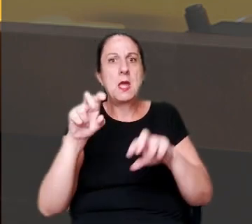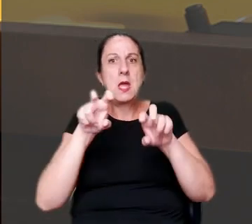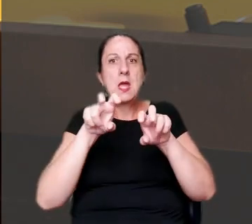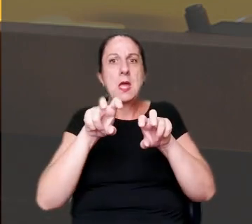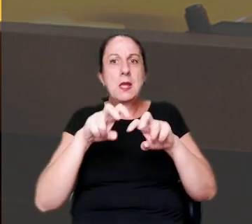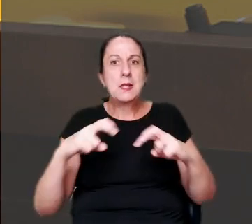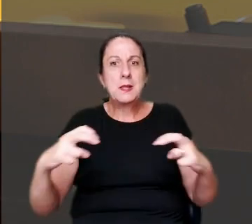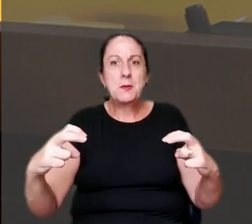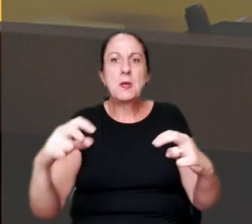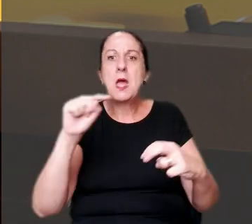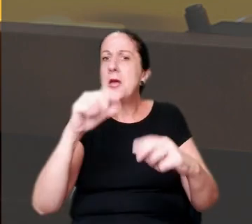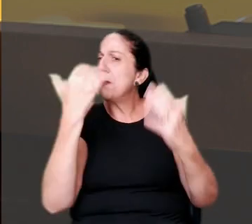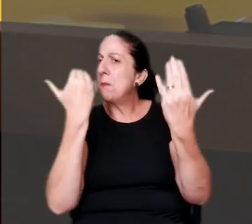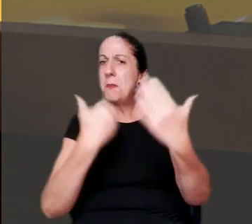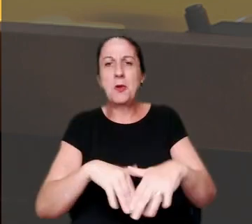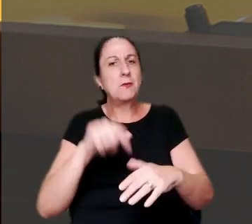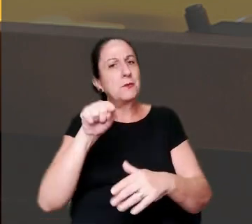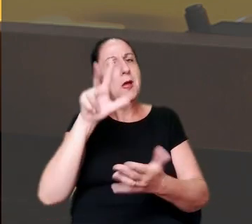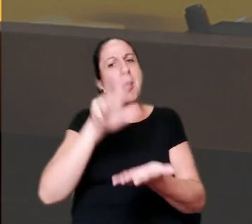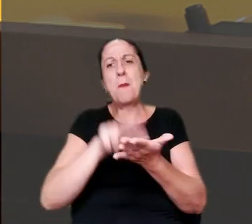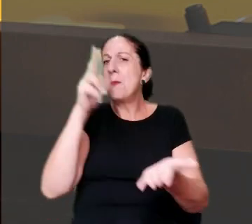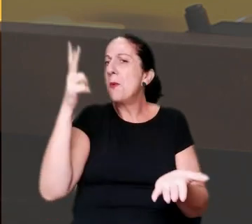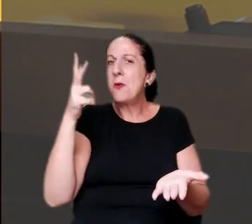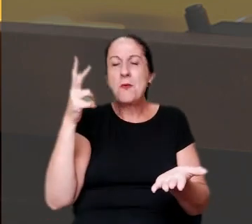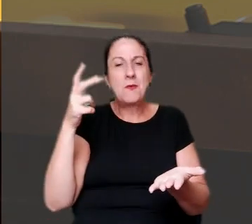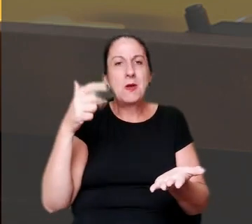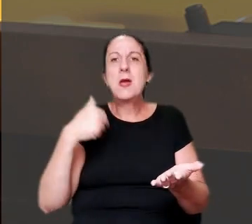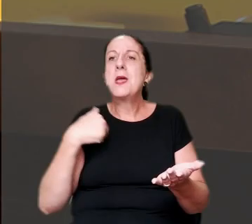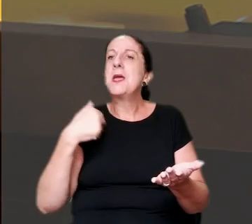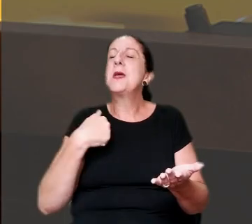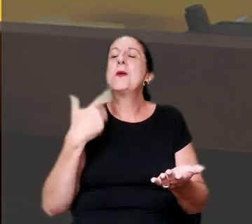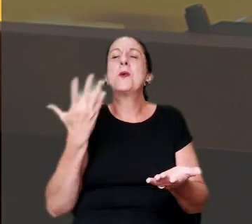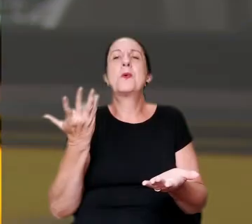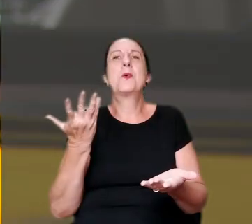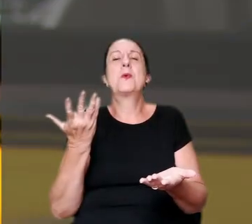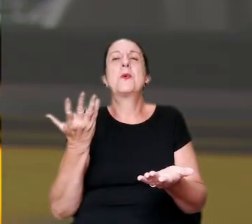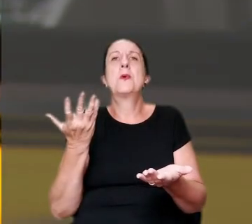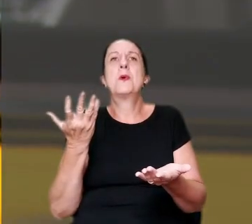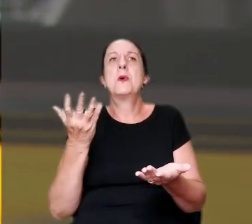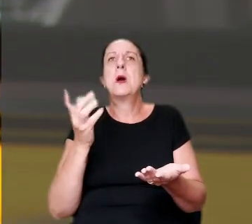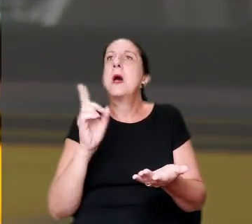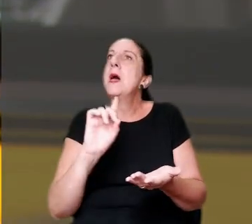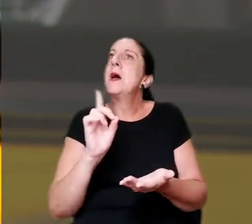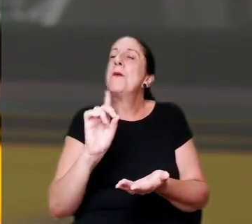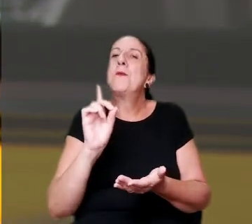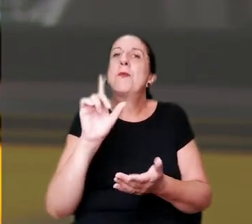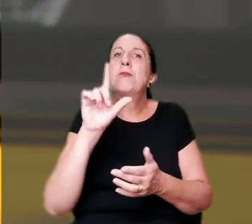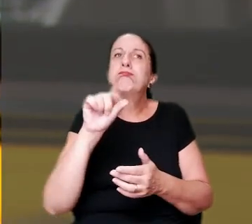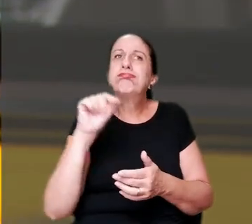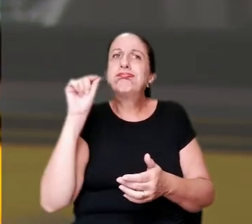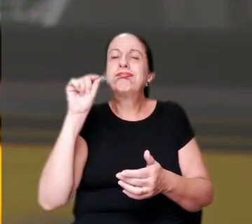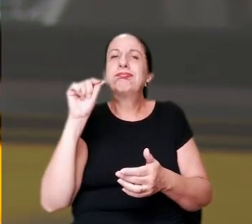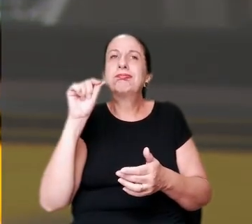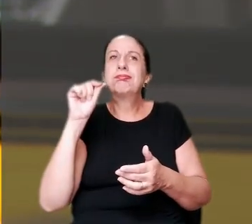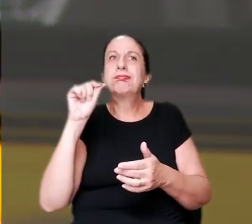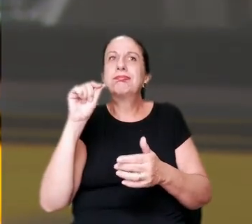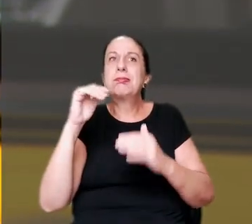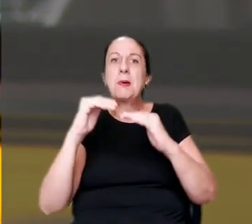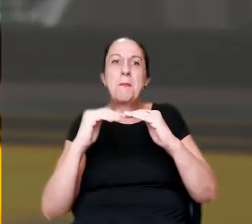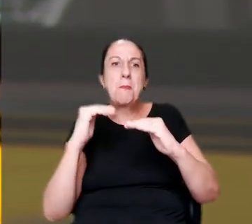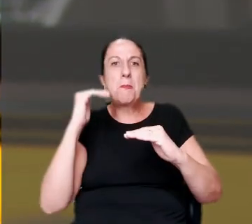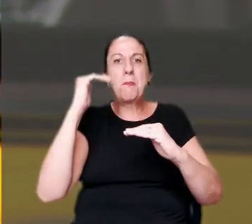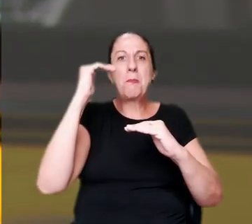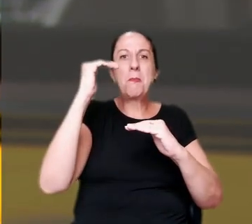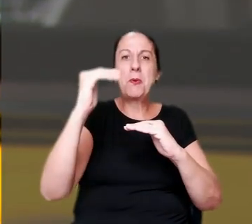eu saí da tribuna, ele me abraçou e disse: com essa prova você está aprovado. Eu fui preterido lá